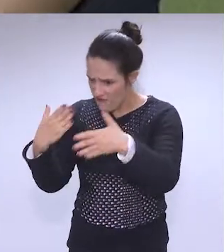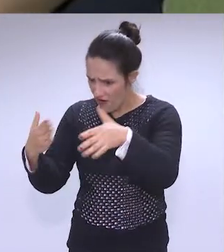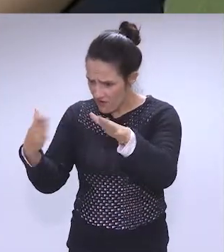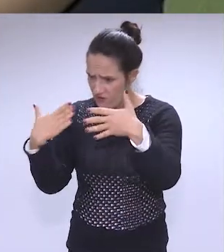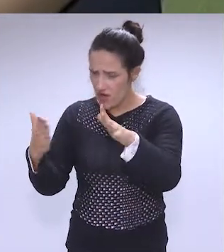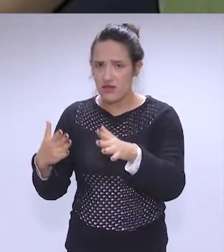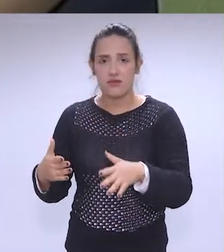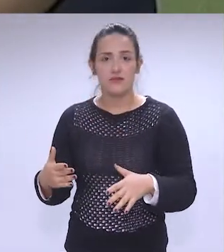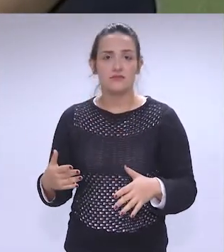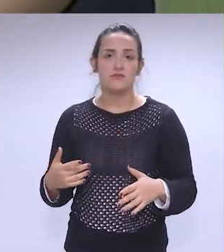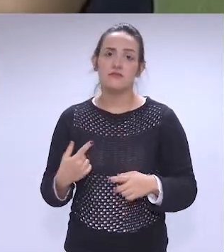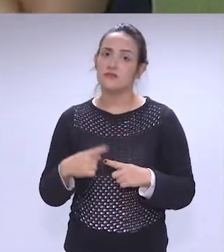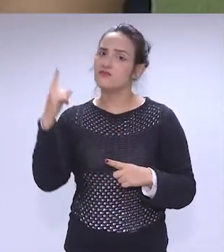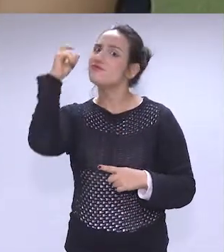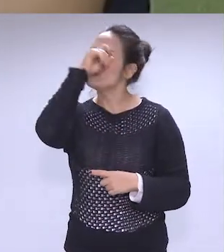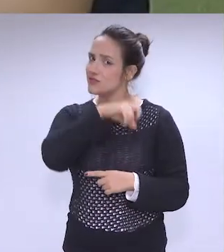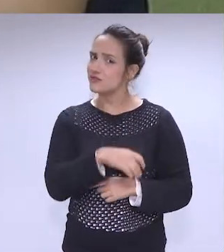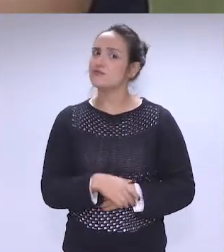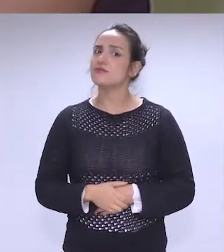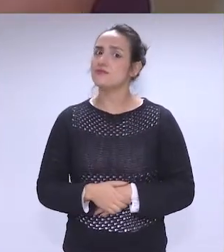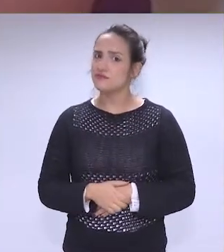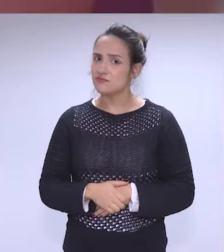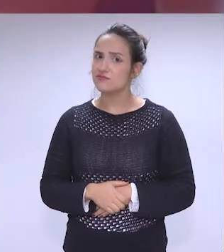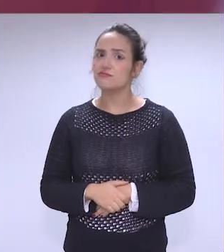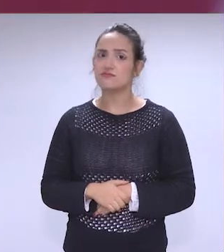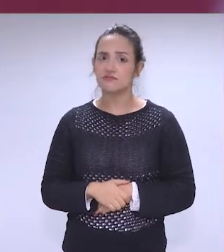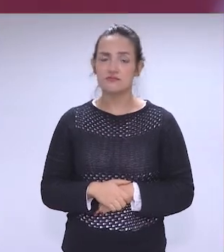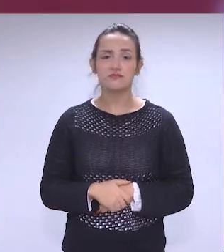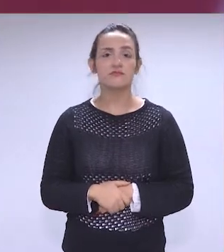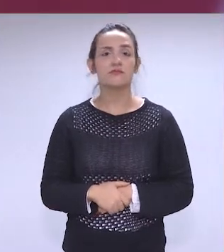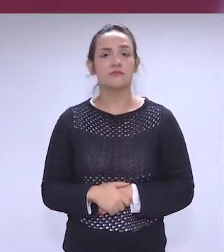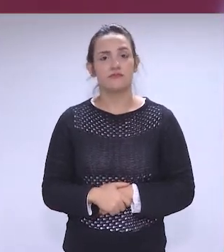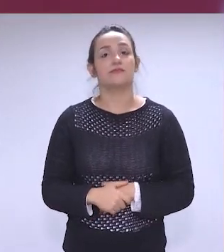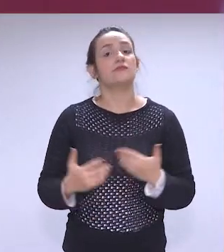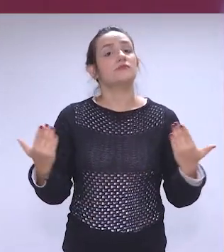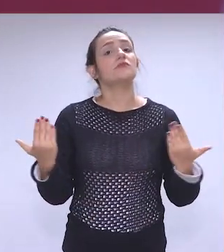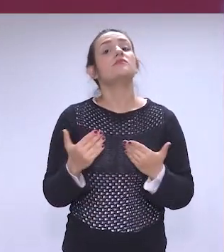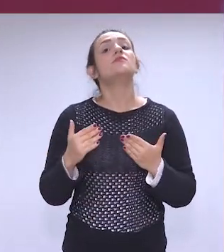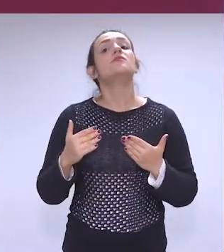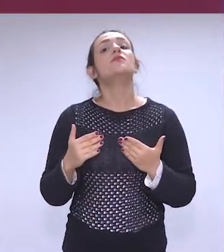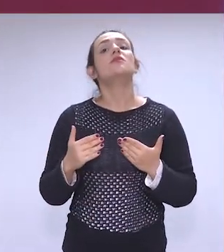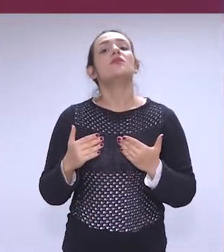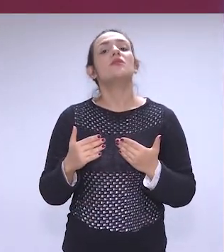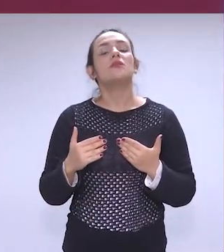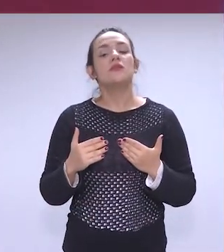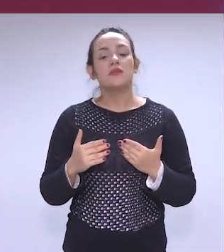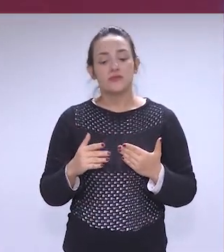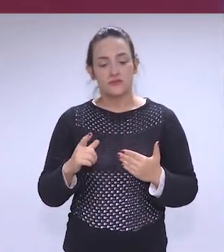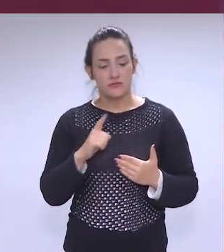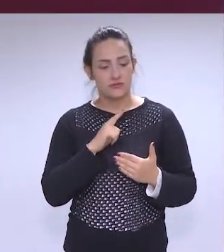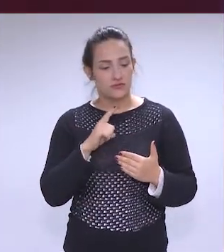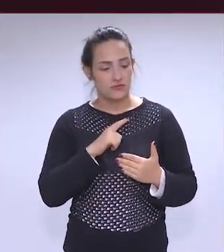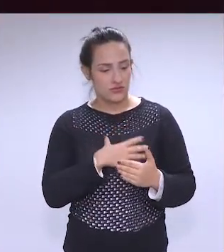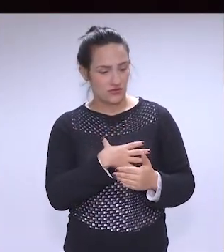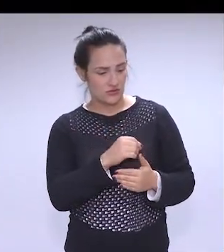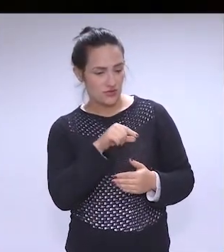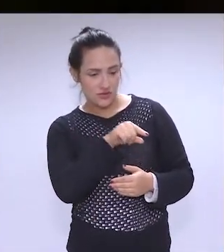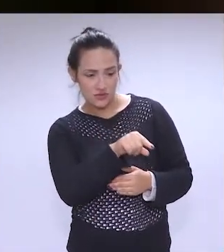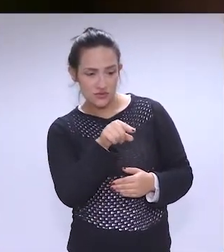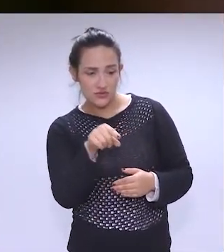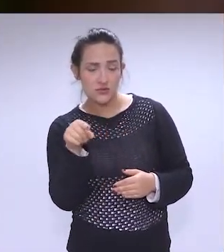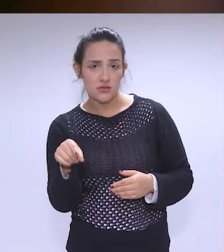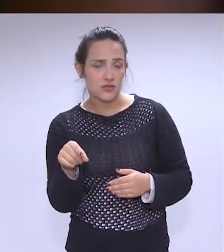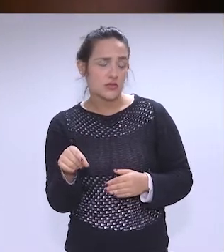engravidar. Porque é difícil. A luta agora é para evitar que os demais herdeiros de Luzinete,